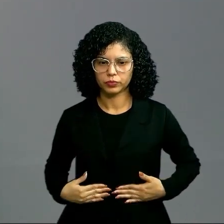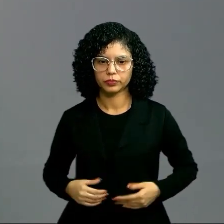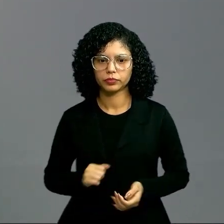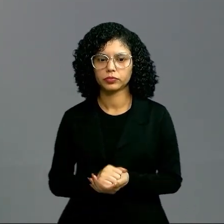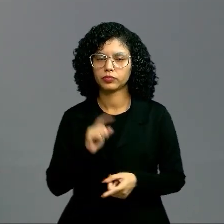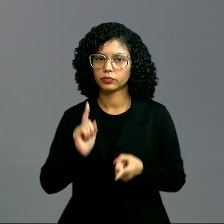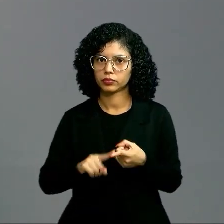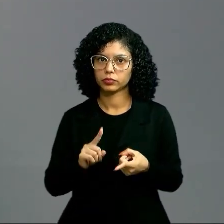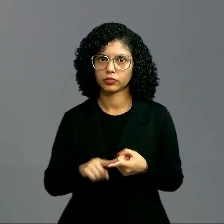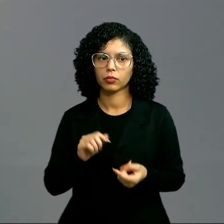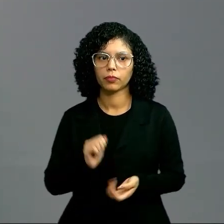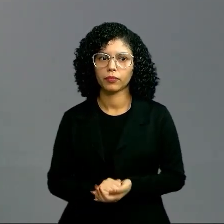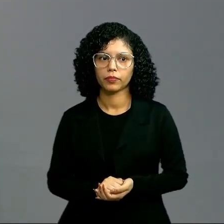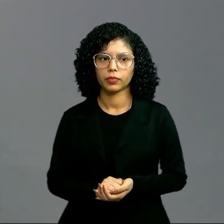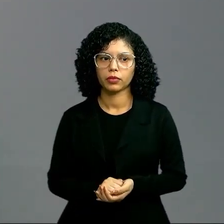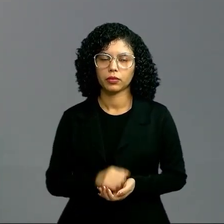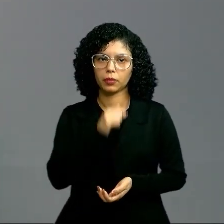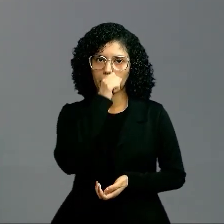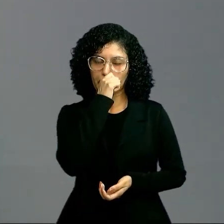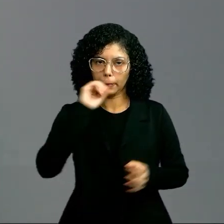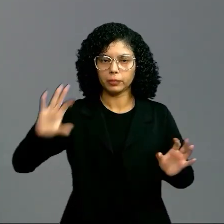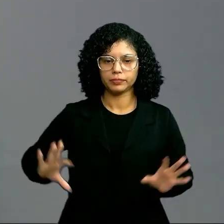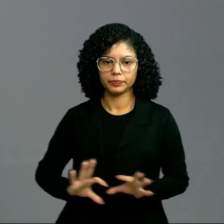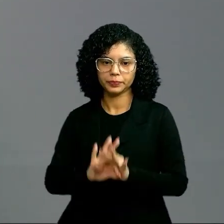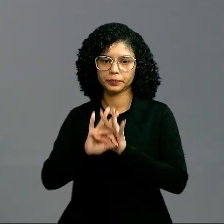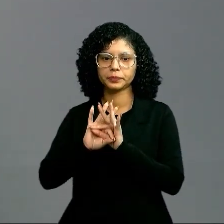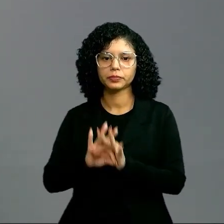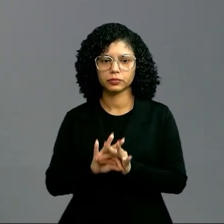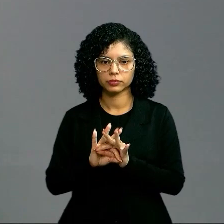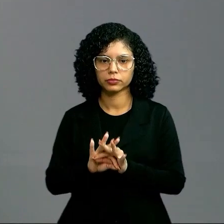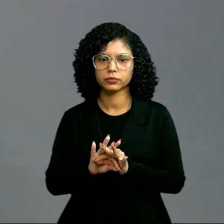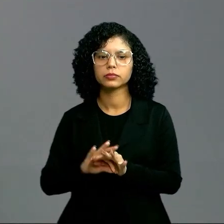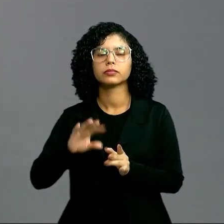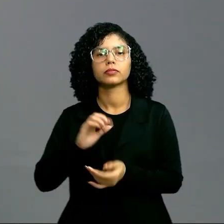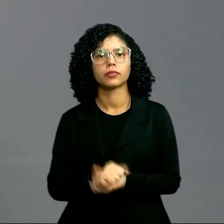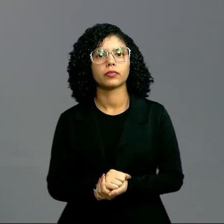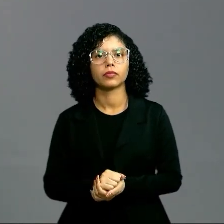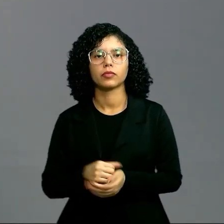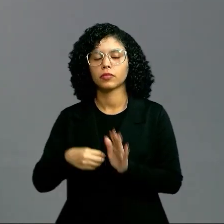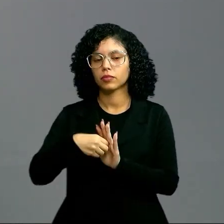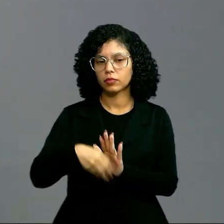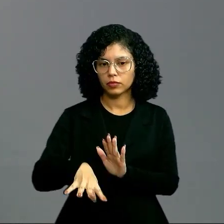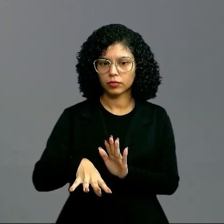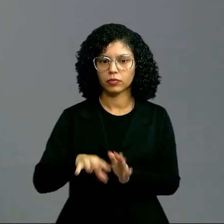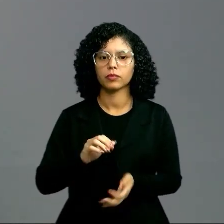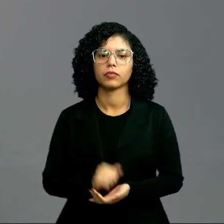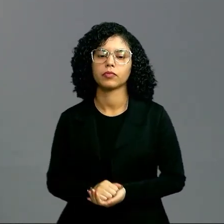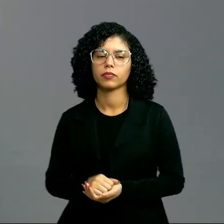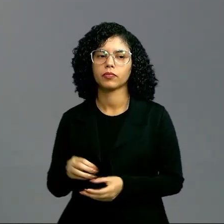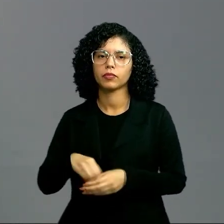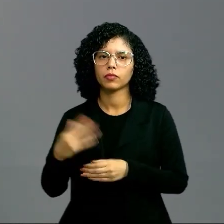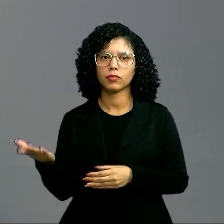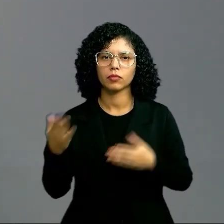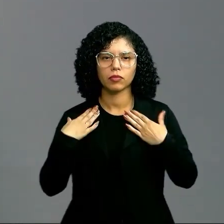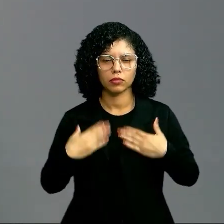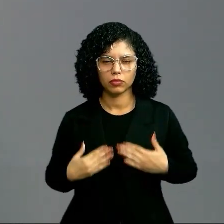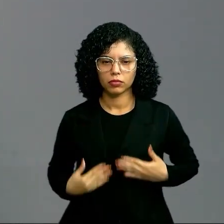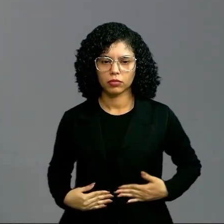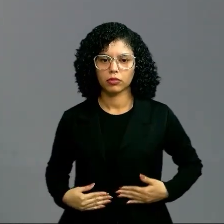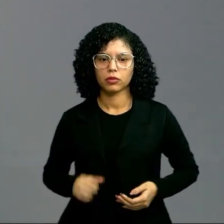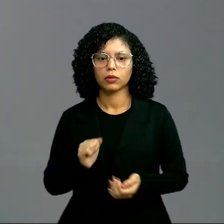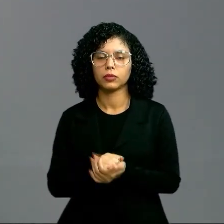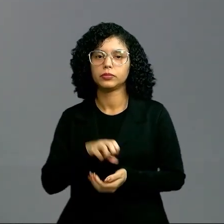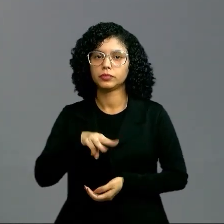Por que ele é instável? Porque ele se liga à hemoglobina e é transportado e é lançado para fora do nosso corpo.